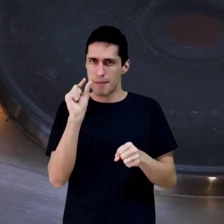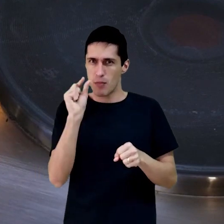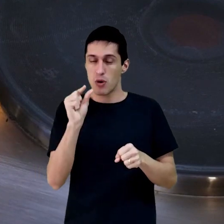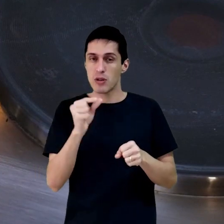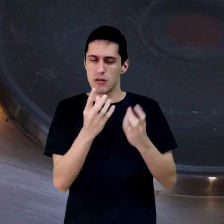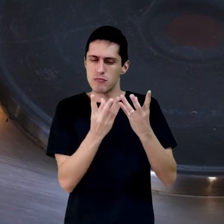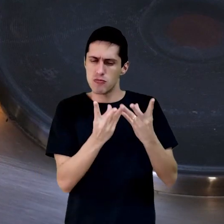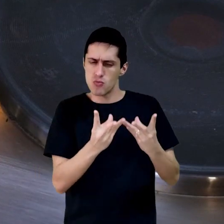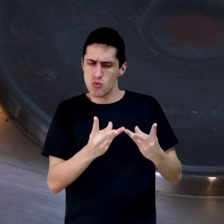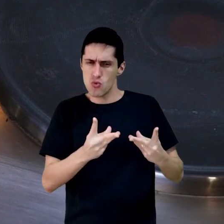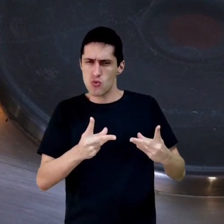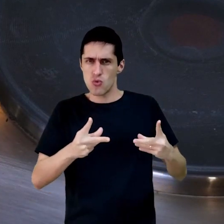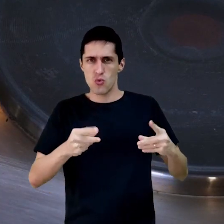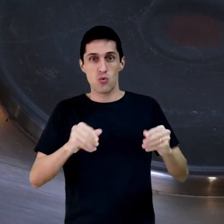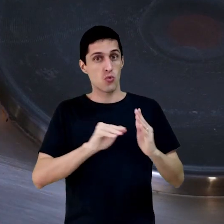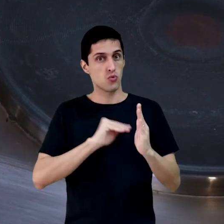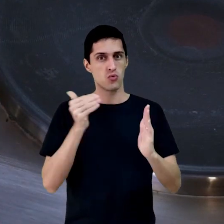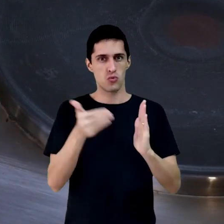esse açúcar aqui.